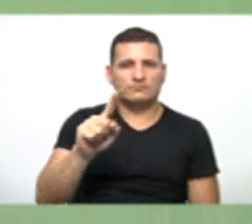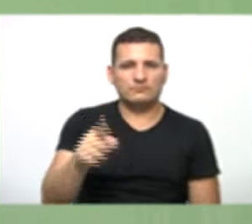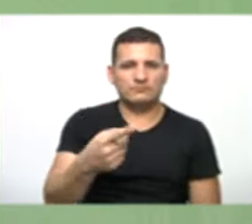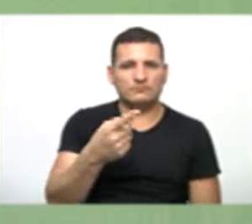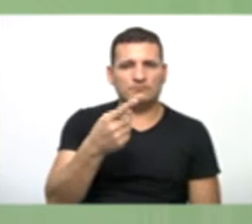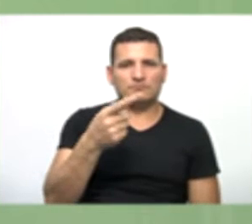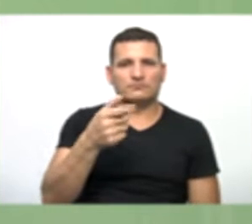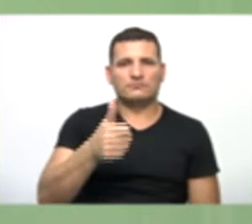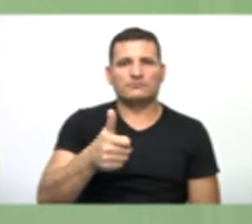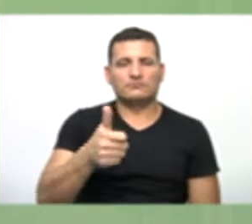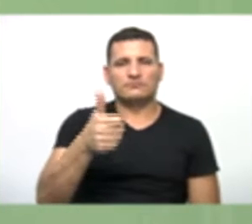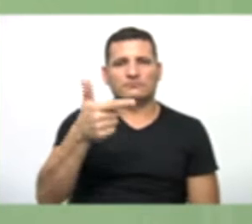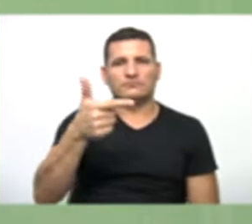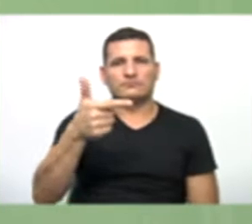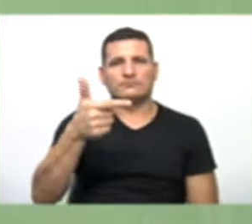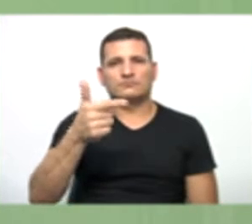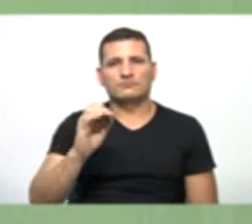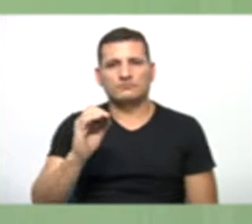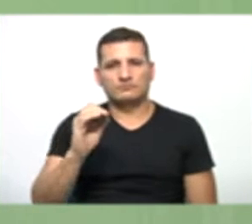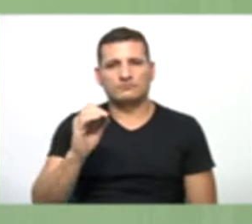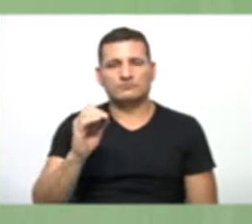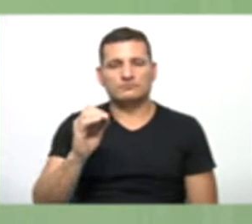olha o Johnny Maia.